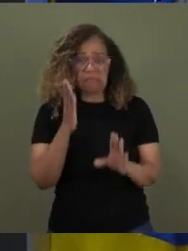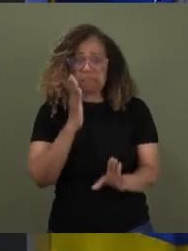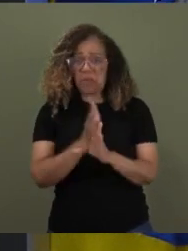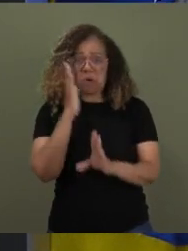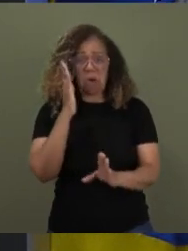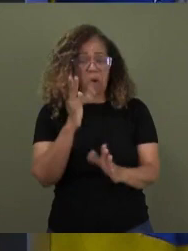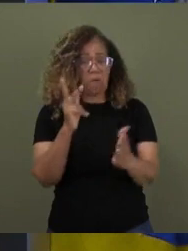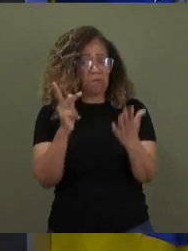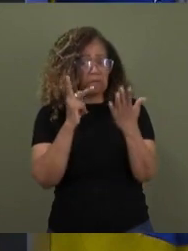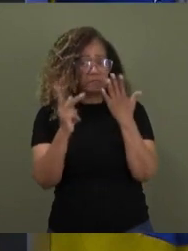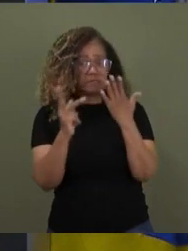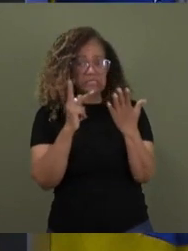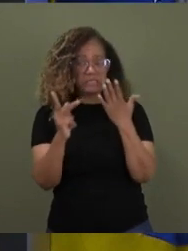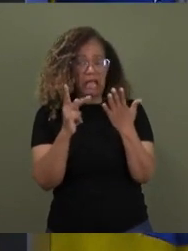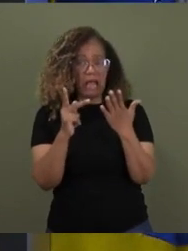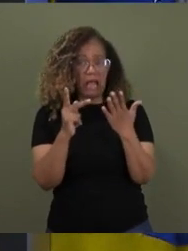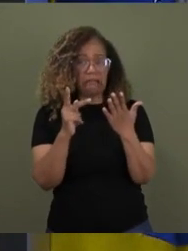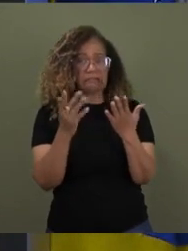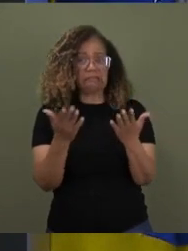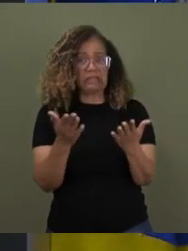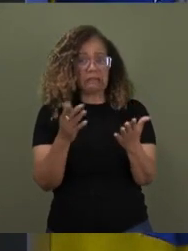para ter